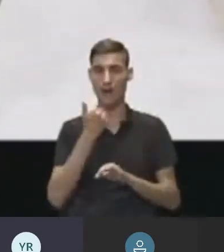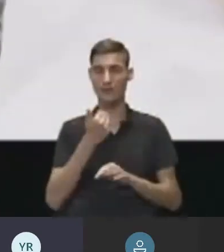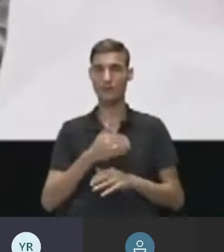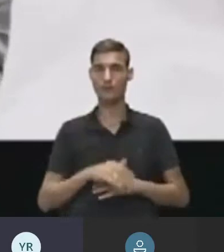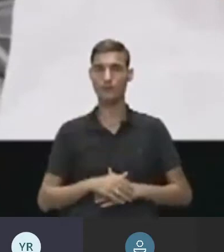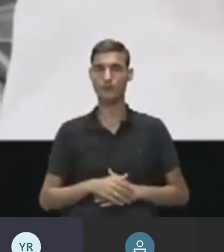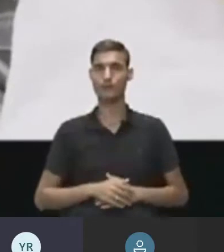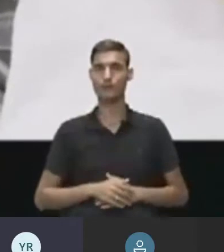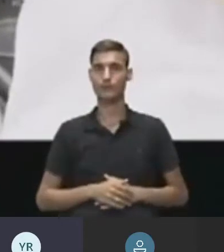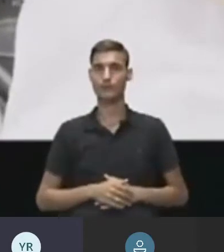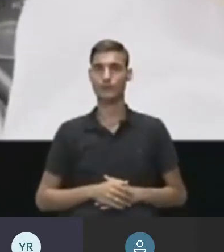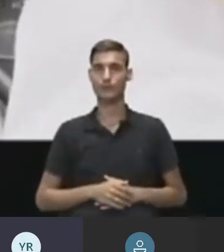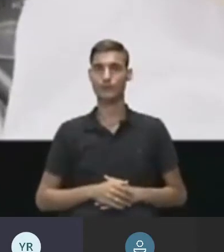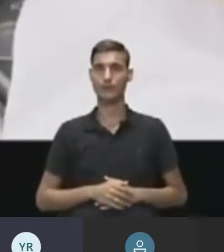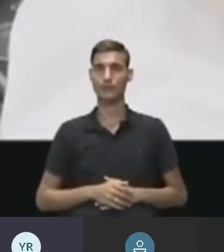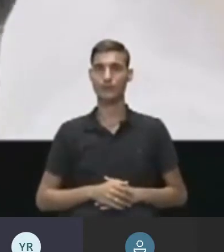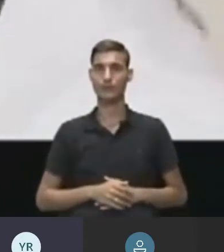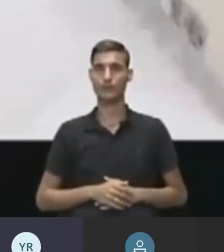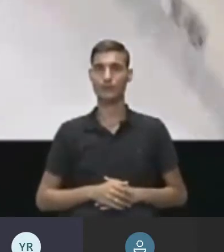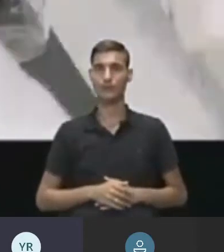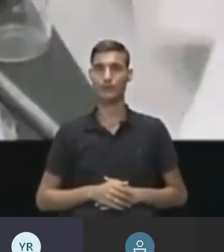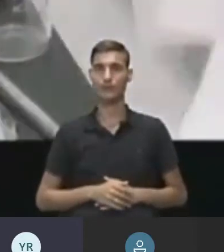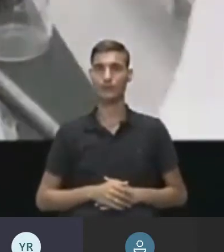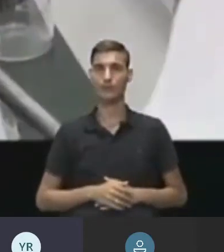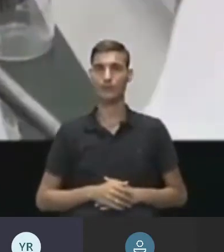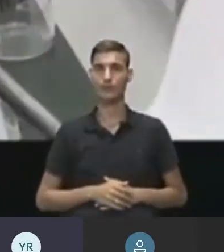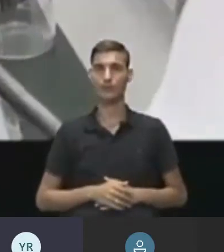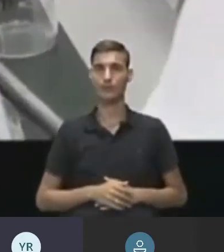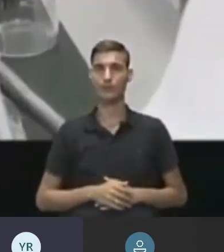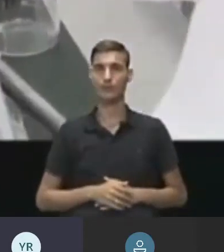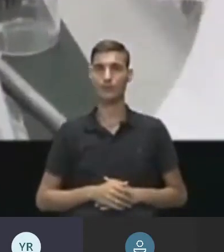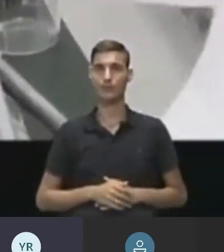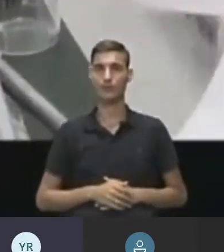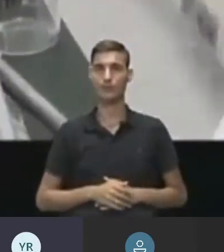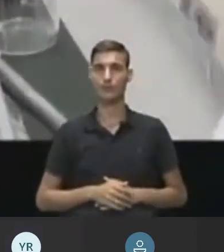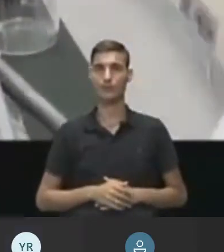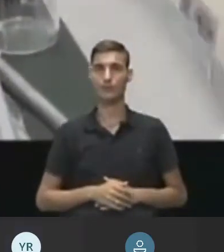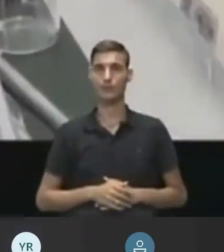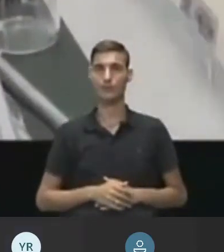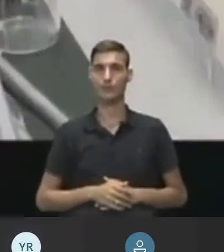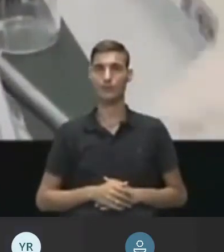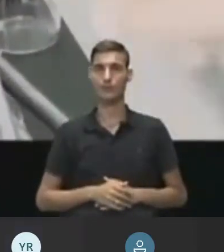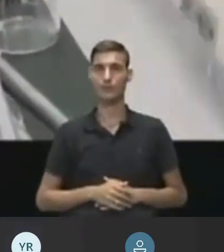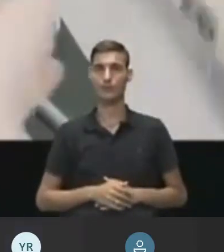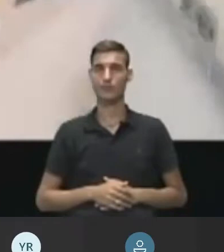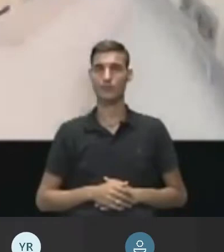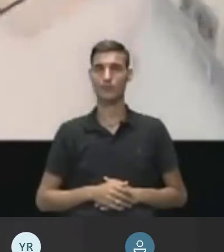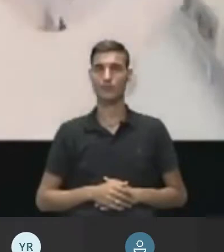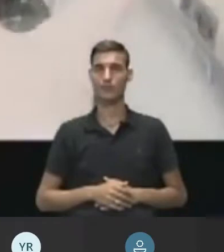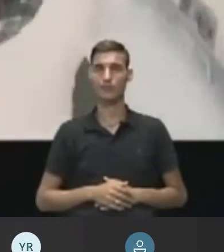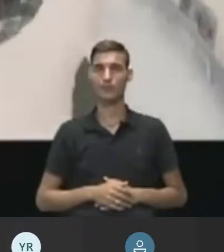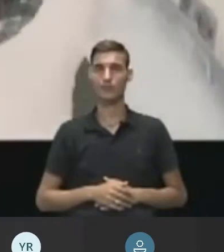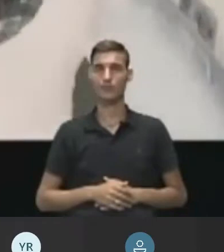balança, né? Porque ela tem que tirar a tara de novo. Não, depois que você tirou a tara uma vez, se você utilizar